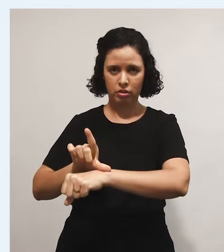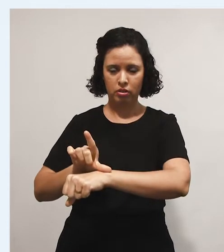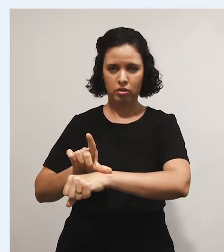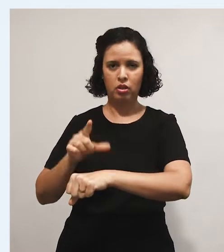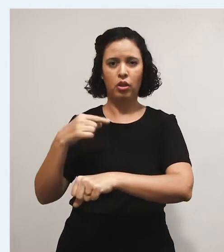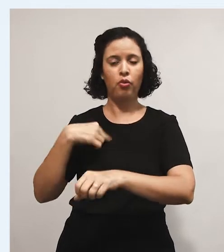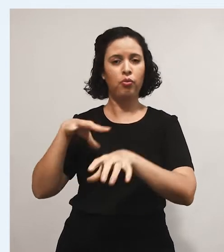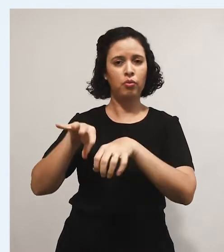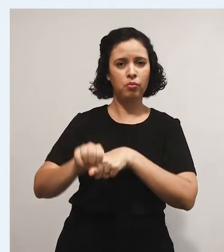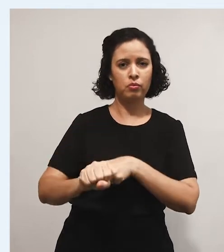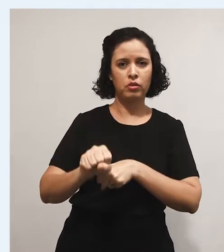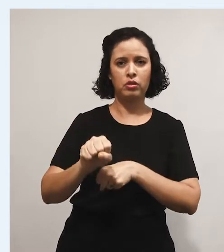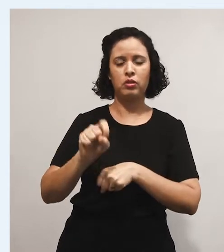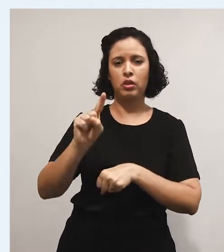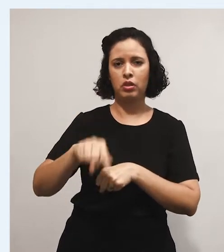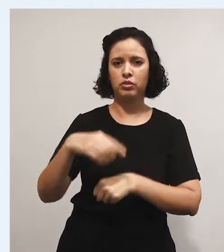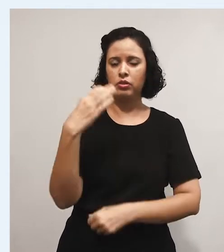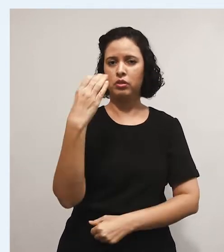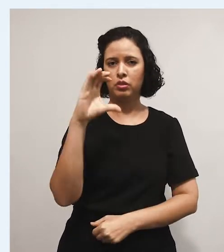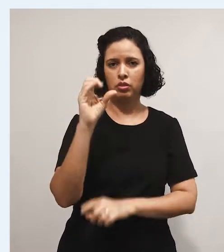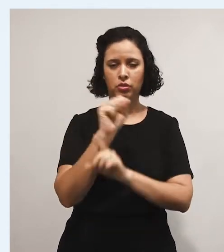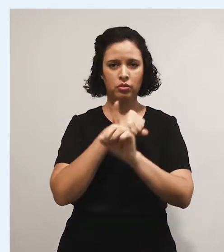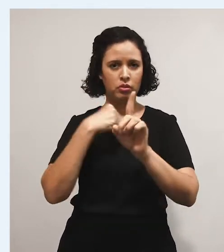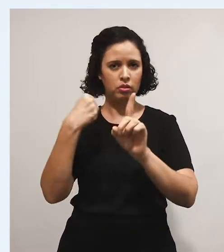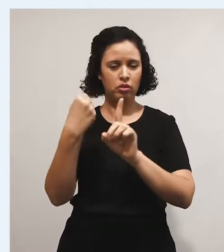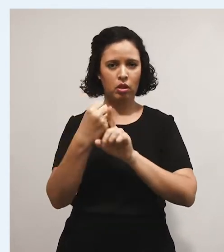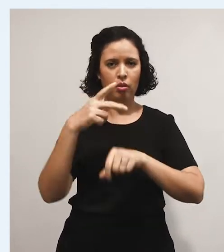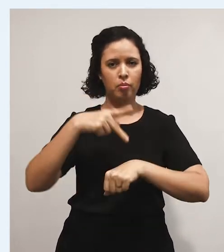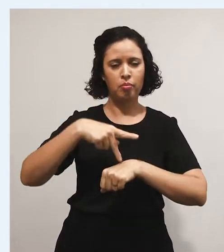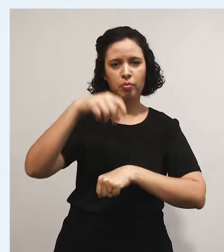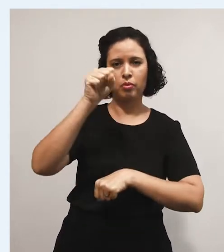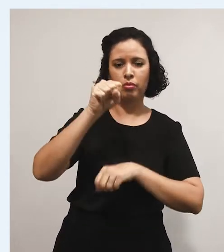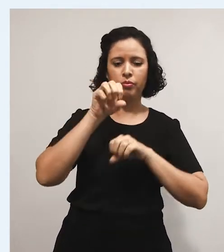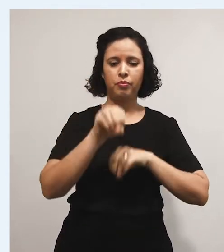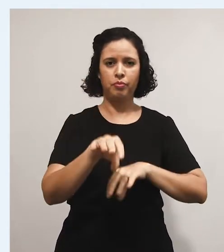em Ciências Sociais, com especialidade em Educação,